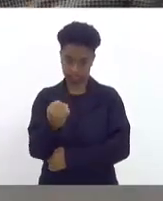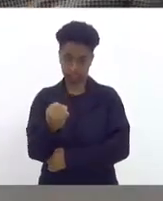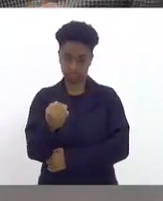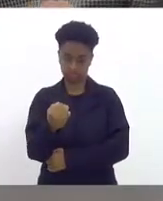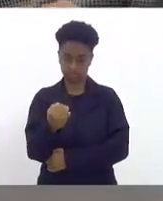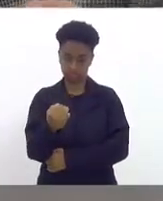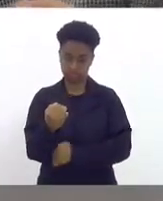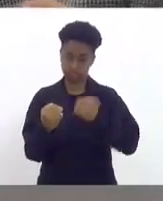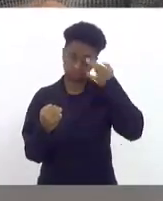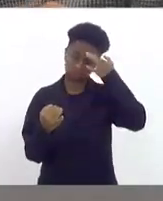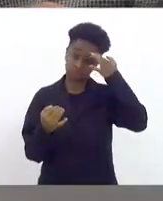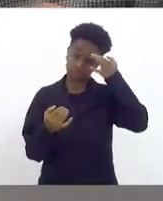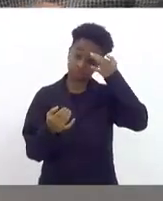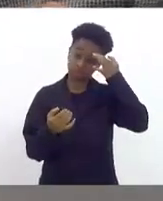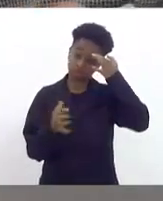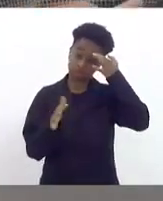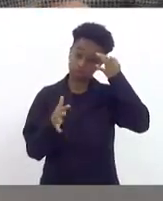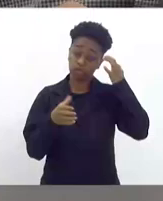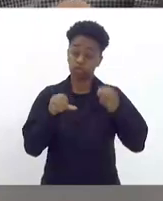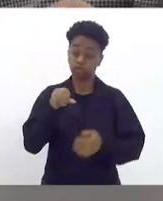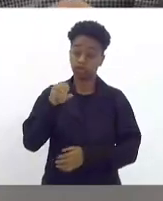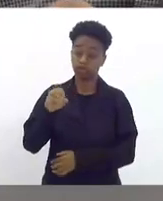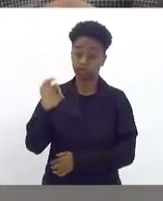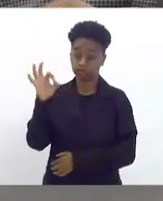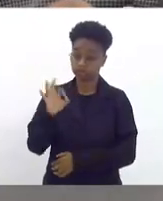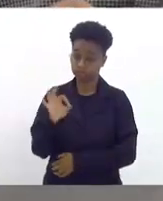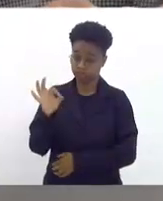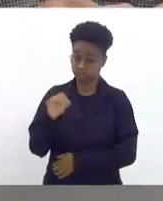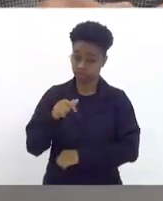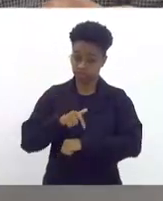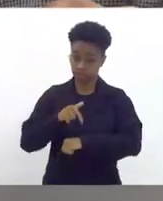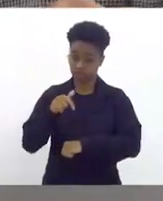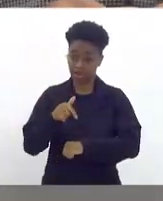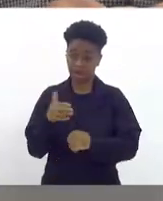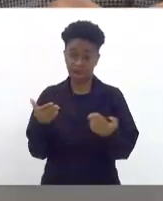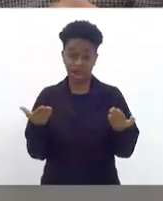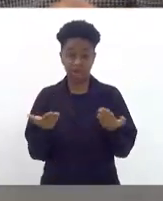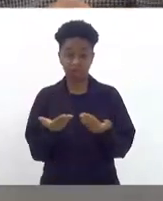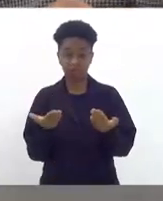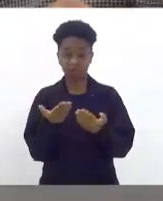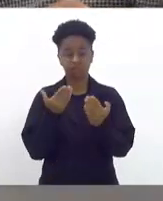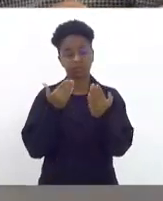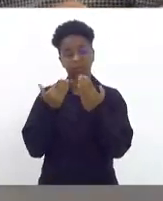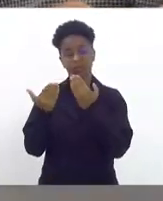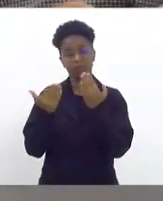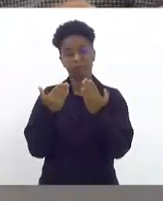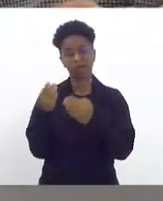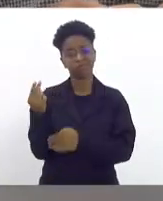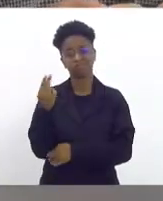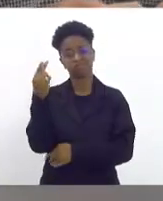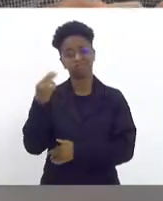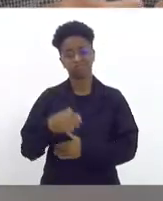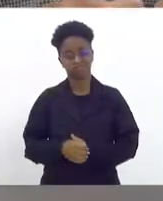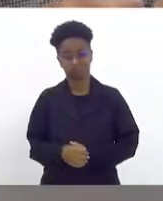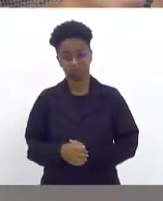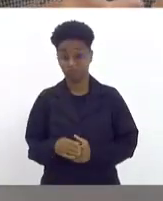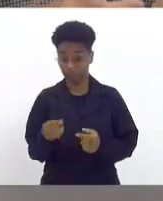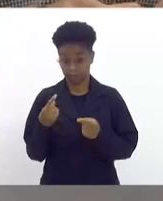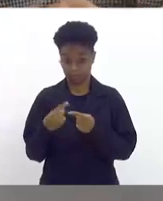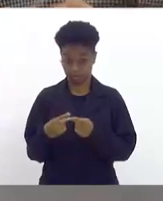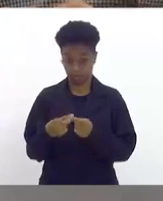em mais de 90% dos casos nesse caso ele faz uma comparação que é indevida porque